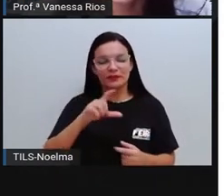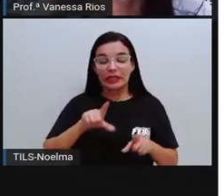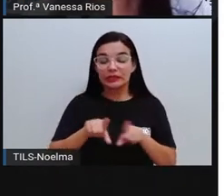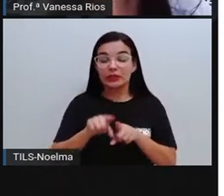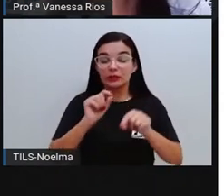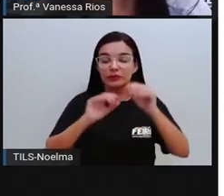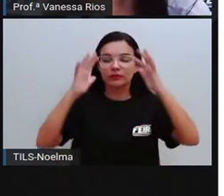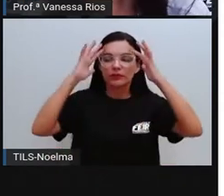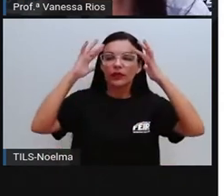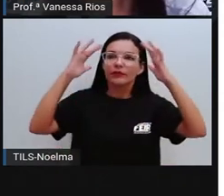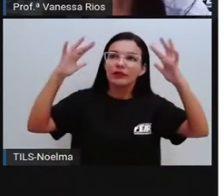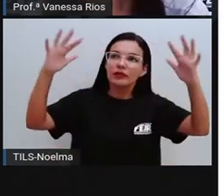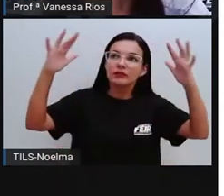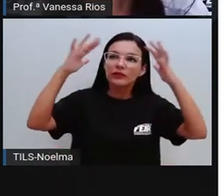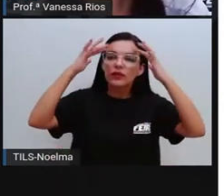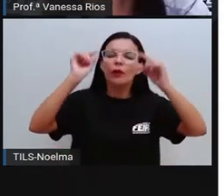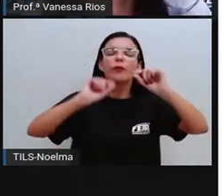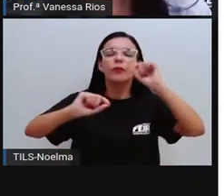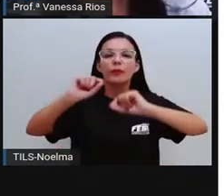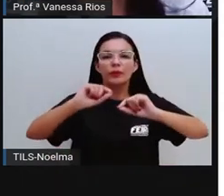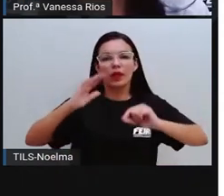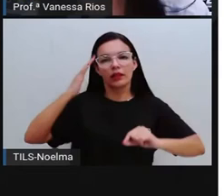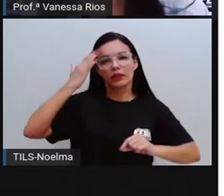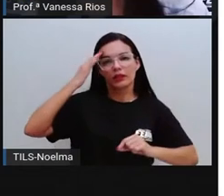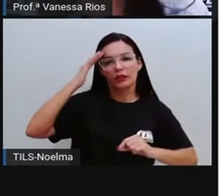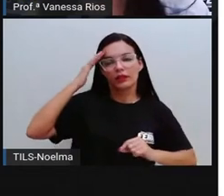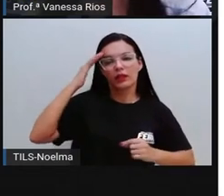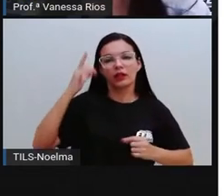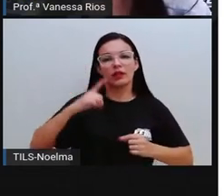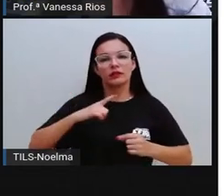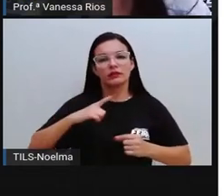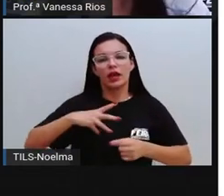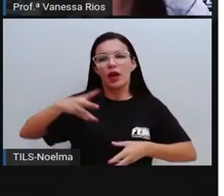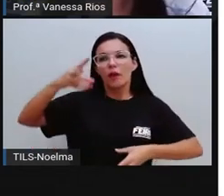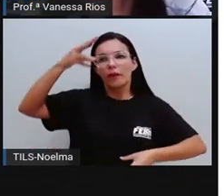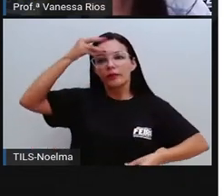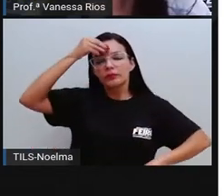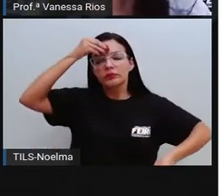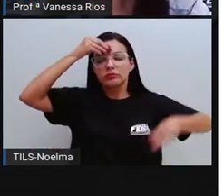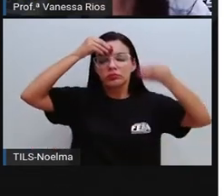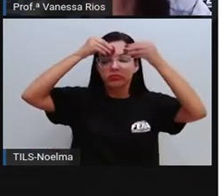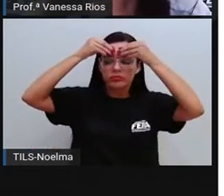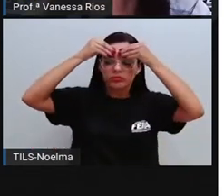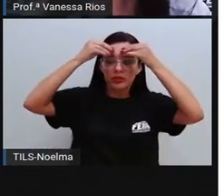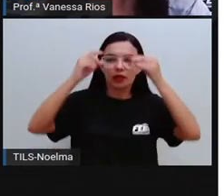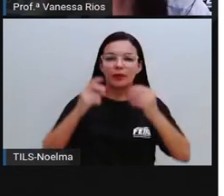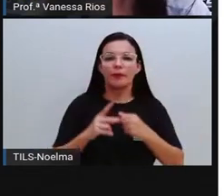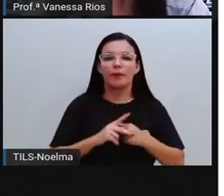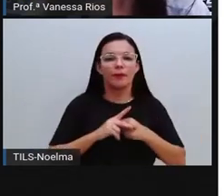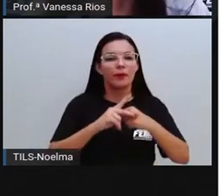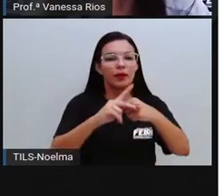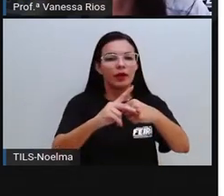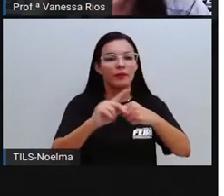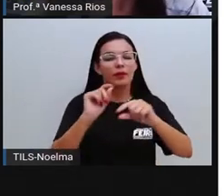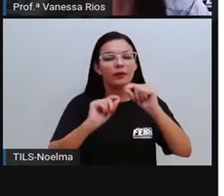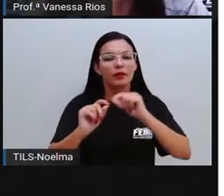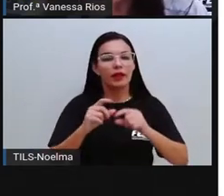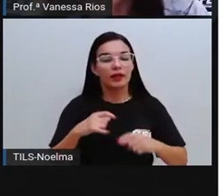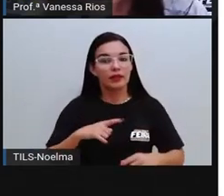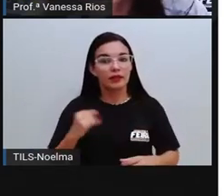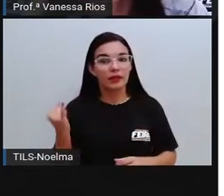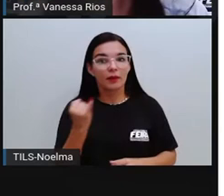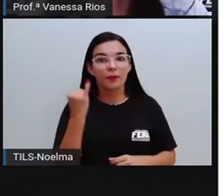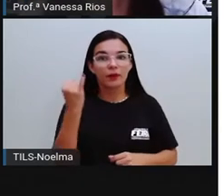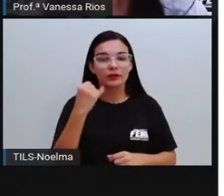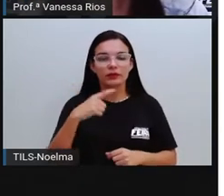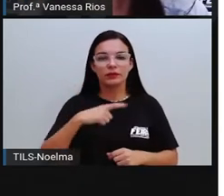gente tira através do entendimento, da compreensão desse poema, é a importância em valorizarmos, né, o tempo